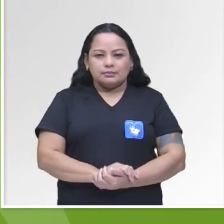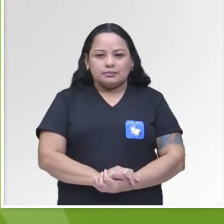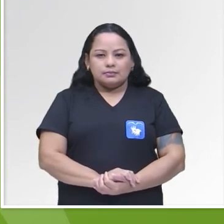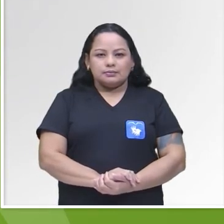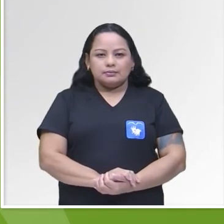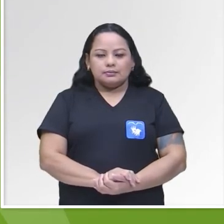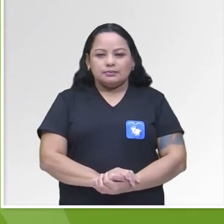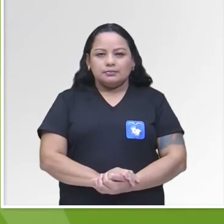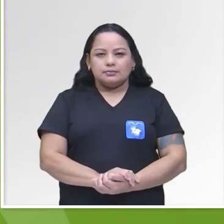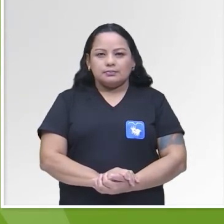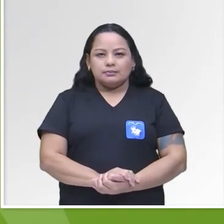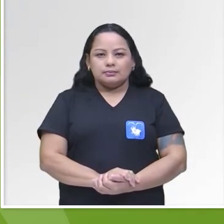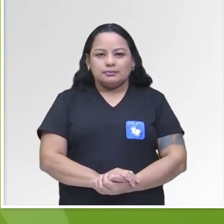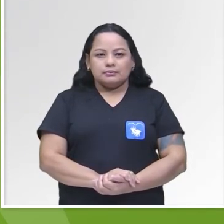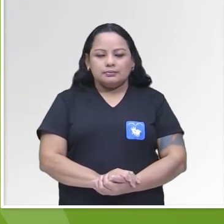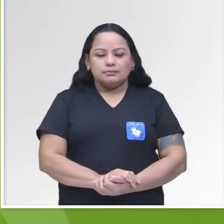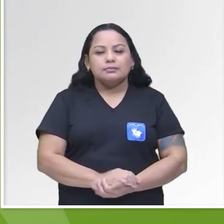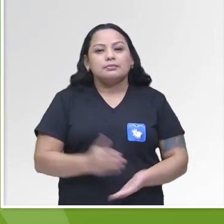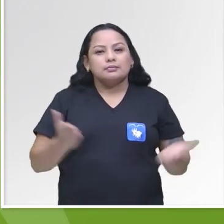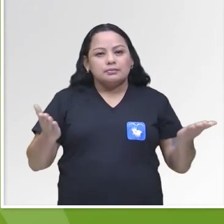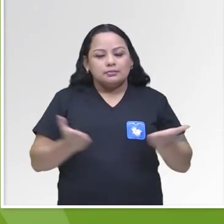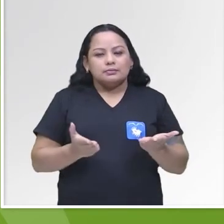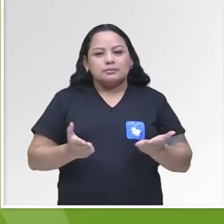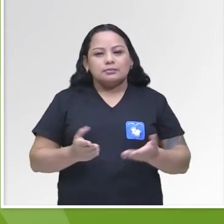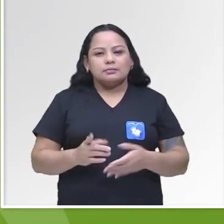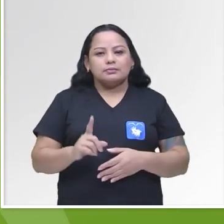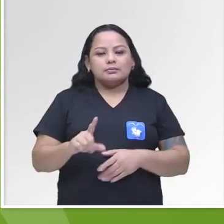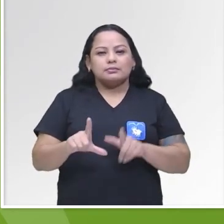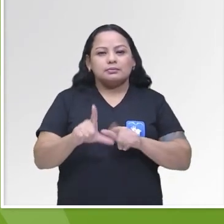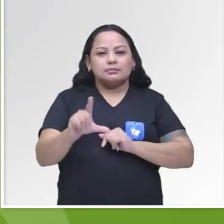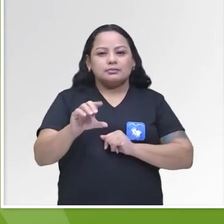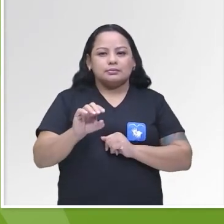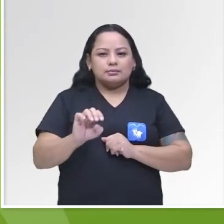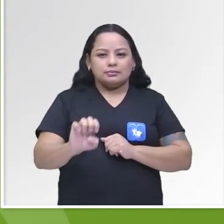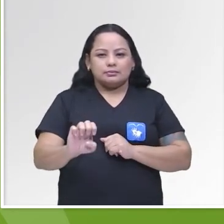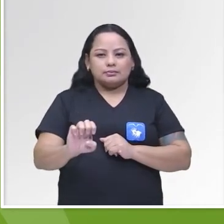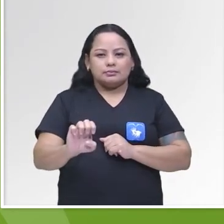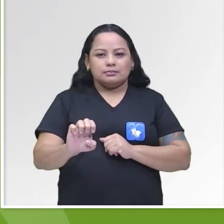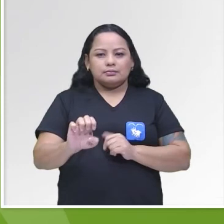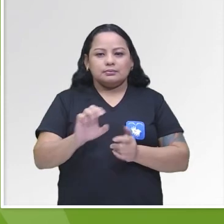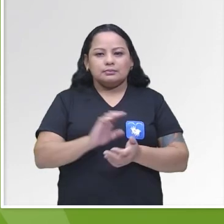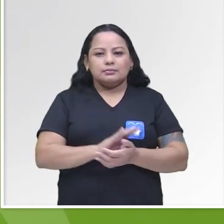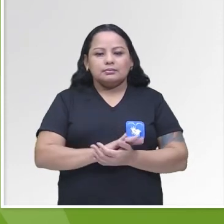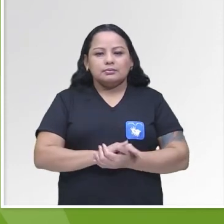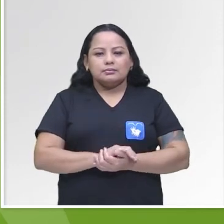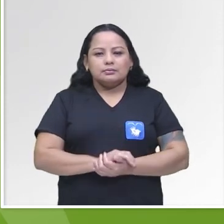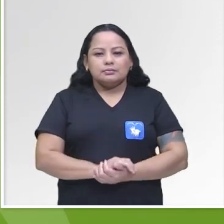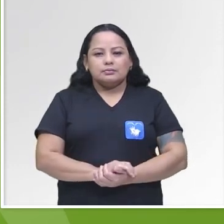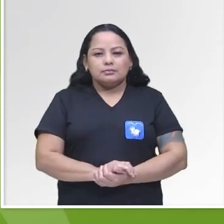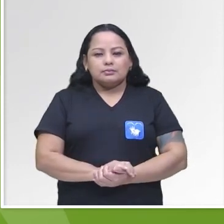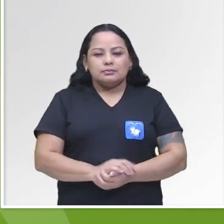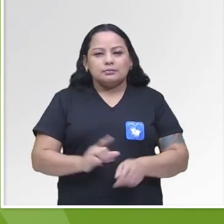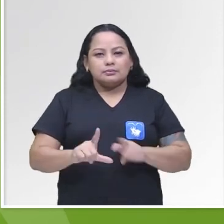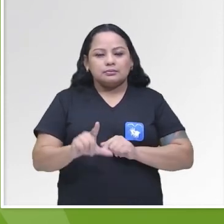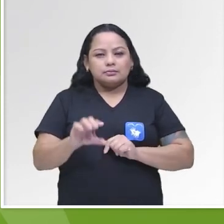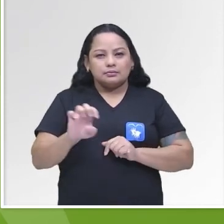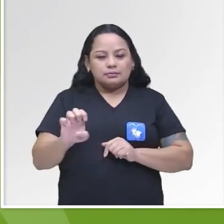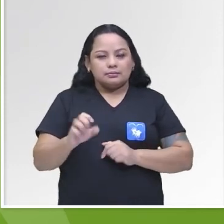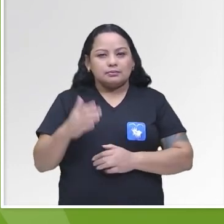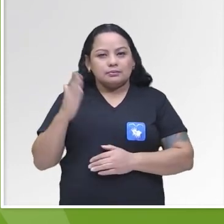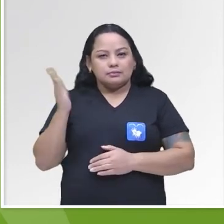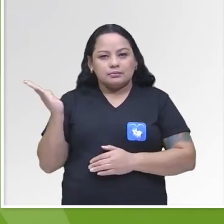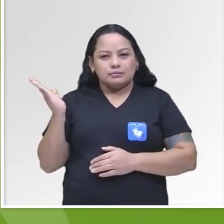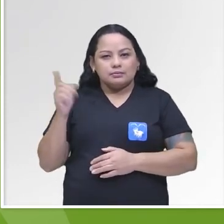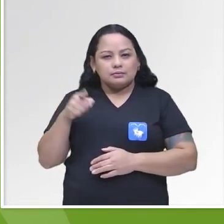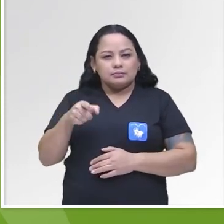Ok? E vamos agora para a letra E. A letra E, gente,